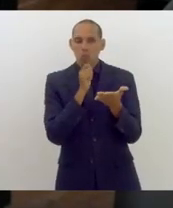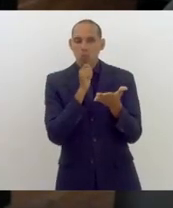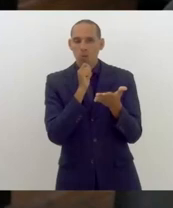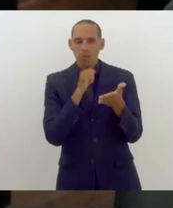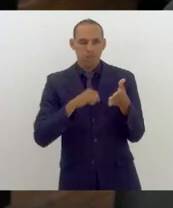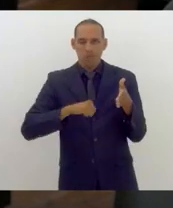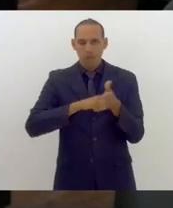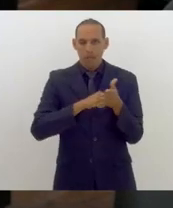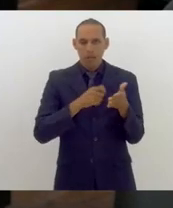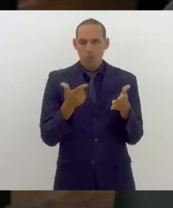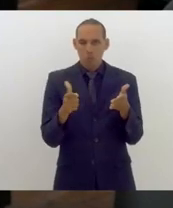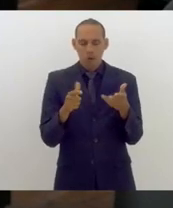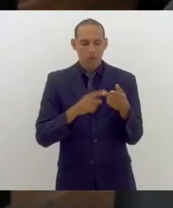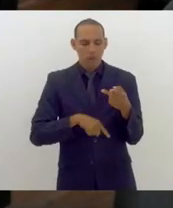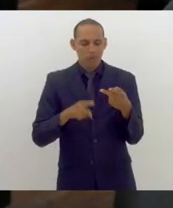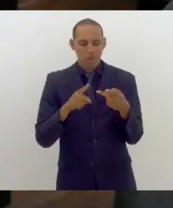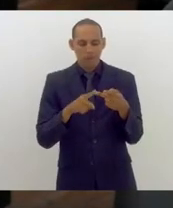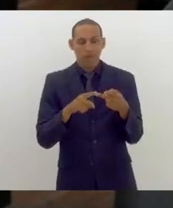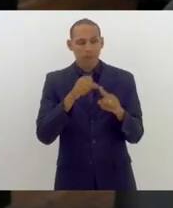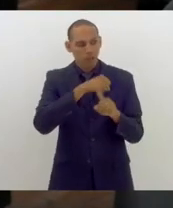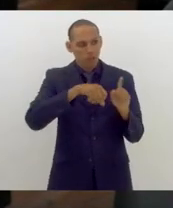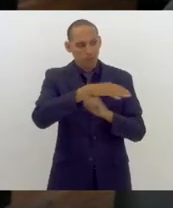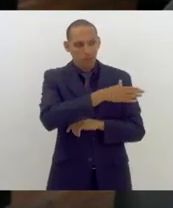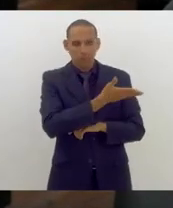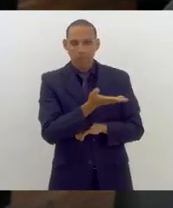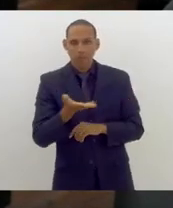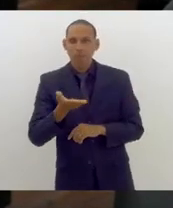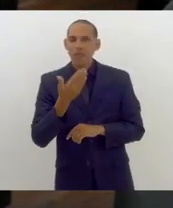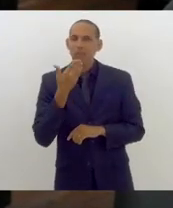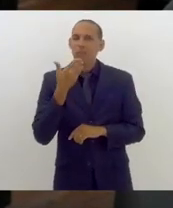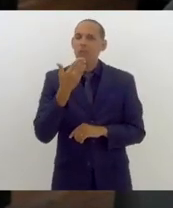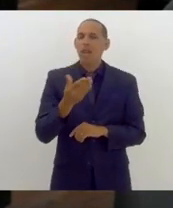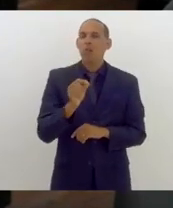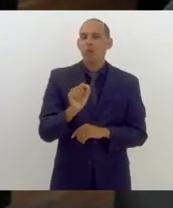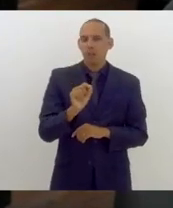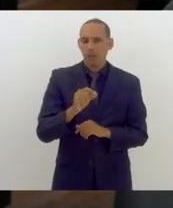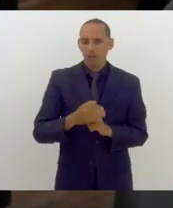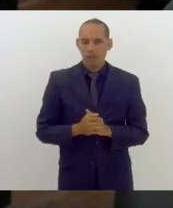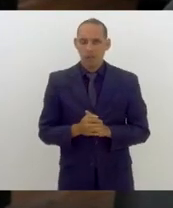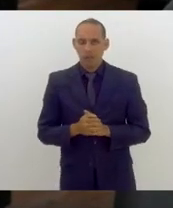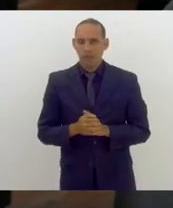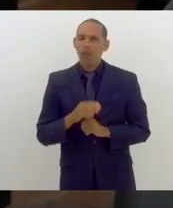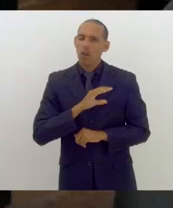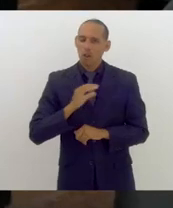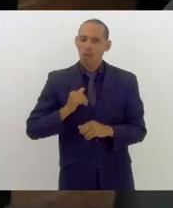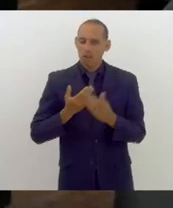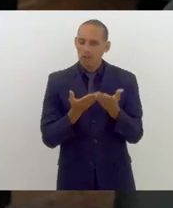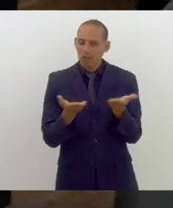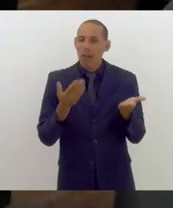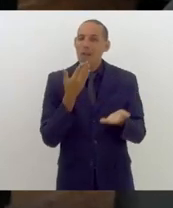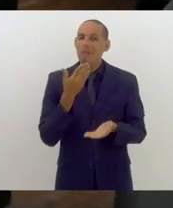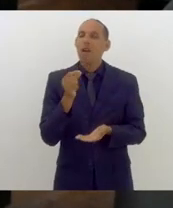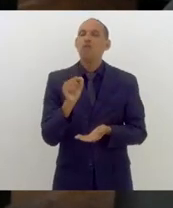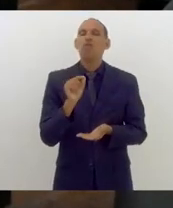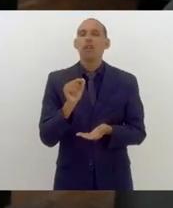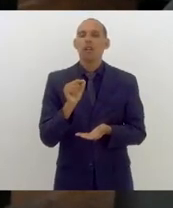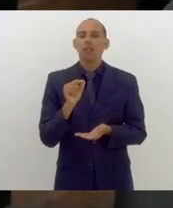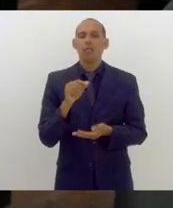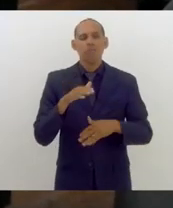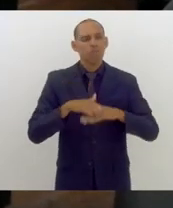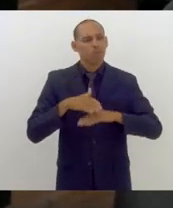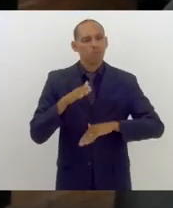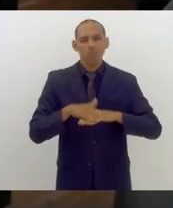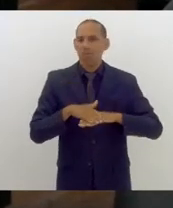a sociedade civil aí é vem solicitar a comissão que faça aí é